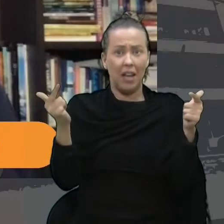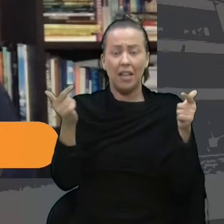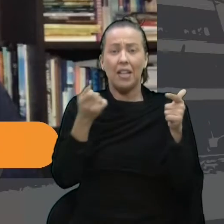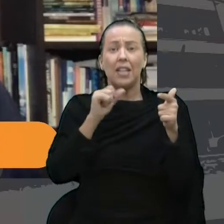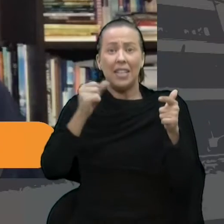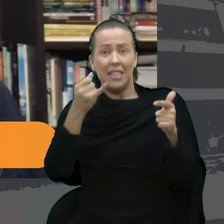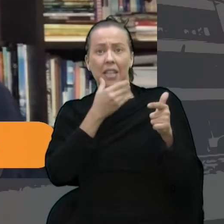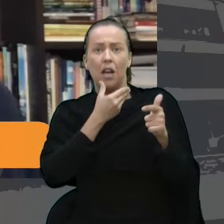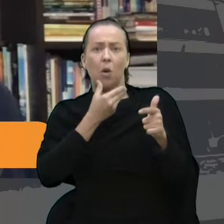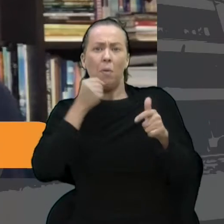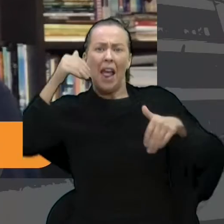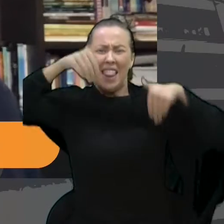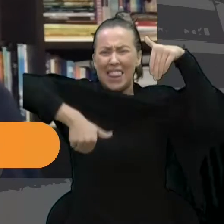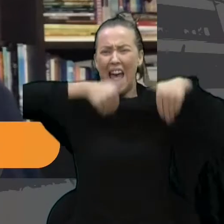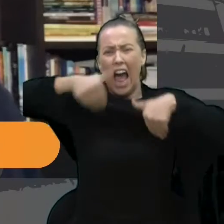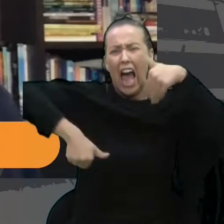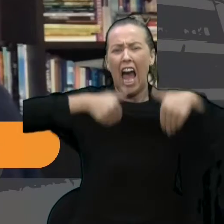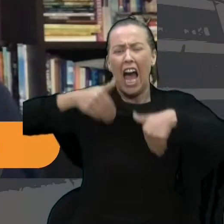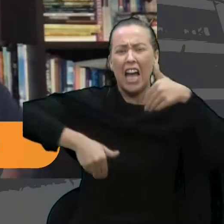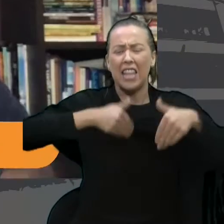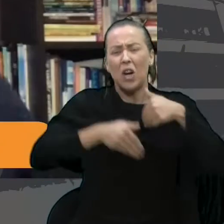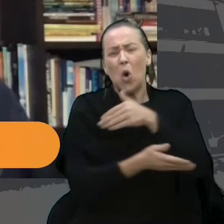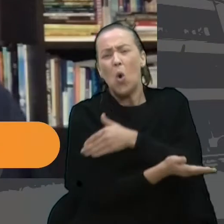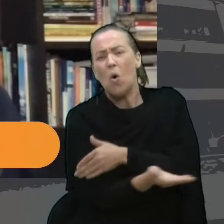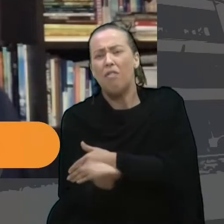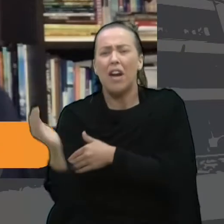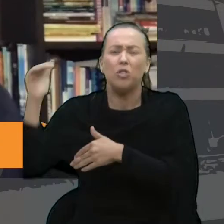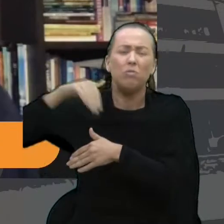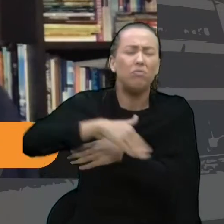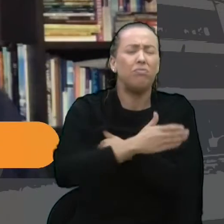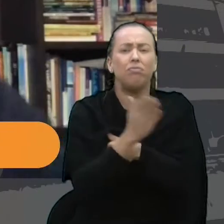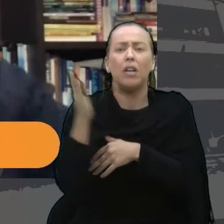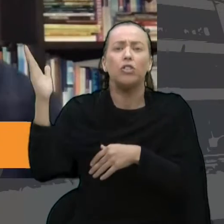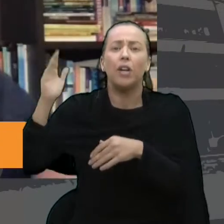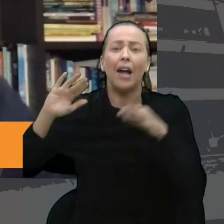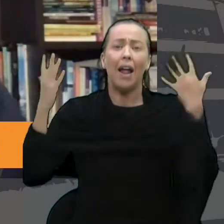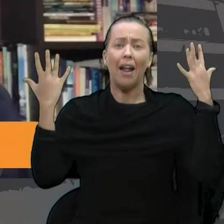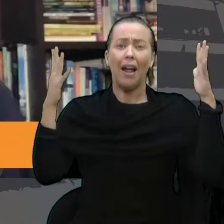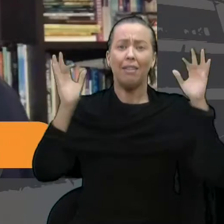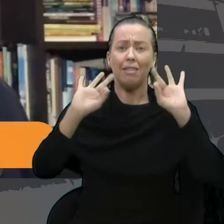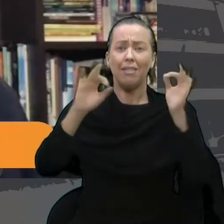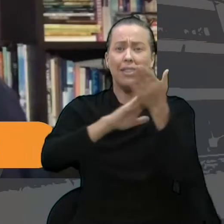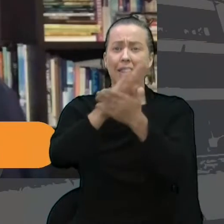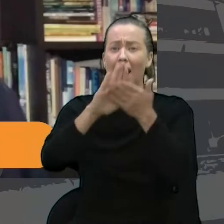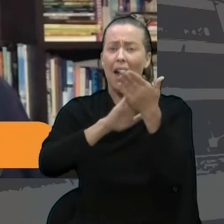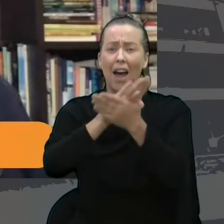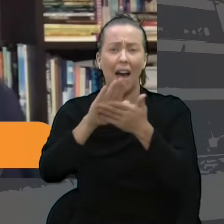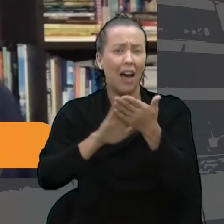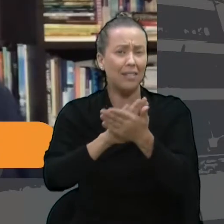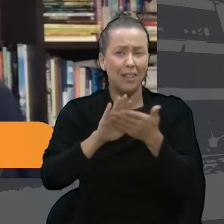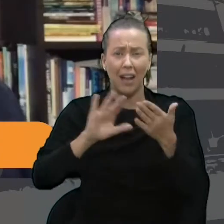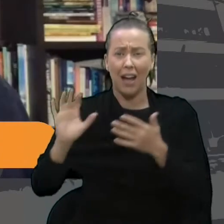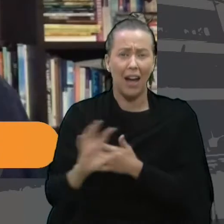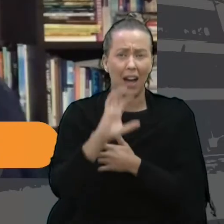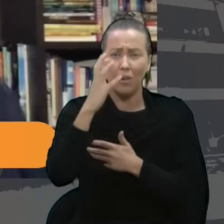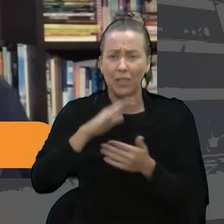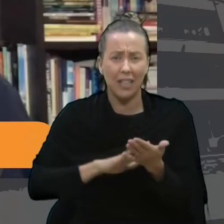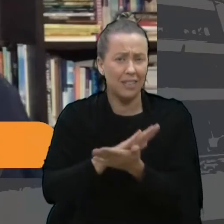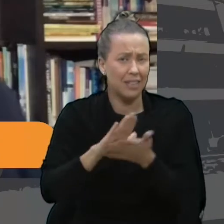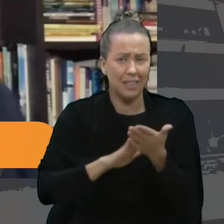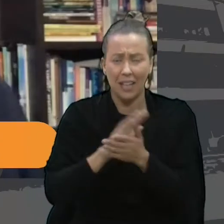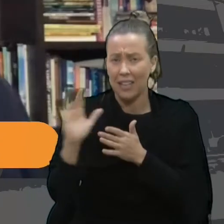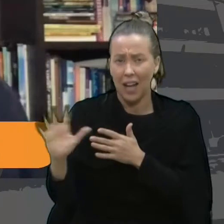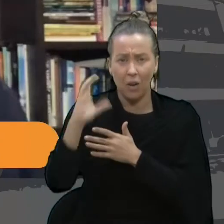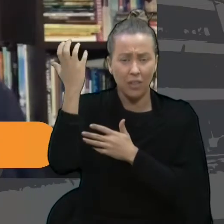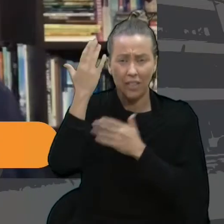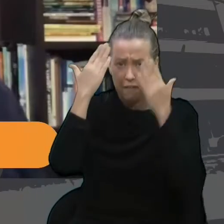remando sozinho, da Namíbia até a Bahia, não caiu um pedacinho de papel picado na Avenida Borges, na Avenida Paulista, na Avenida Rio Branco,